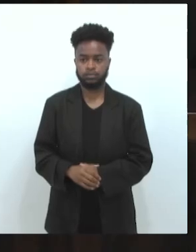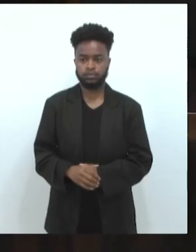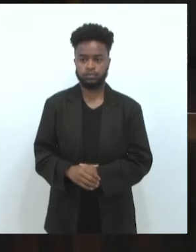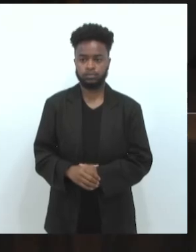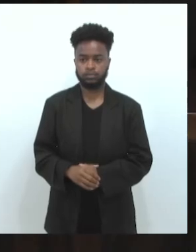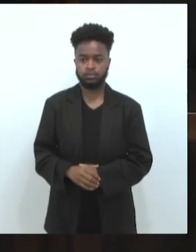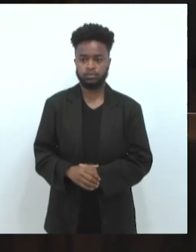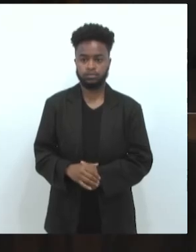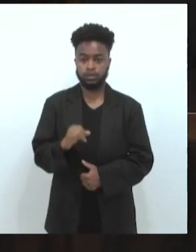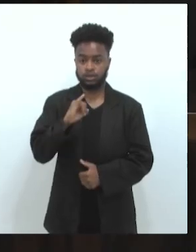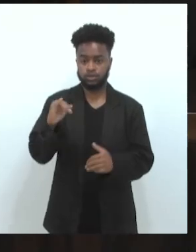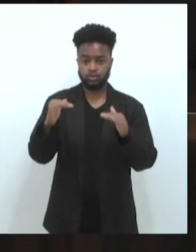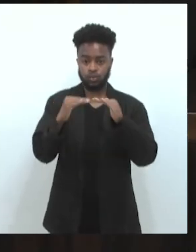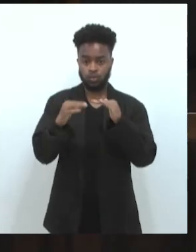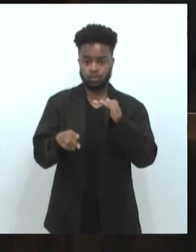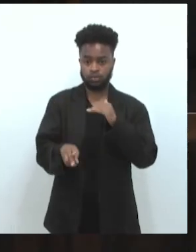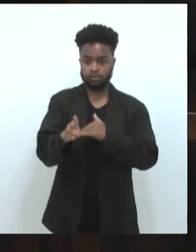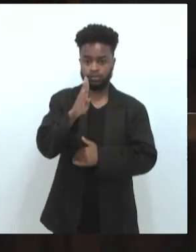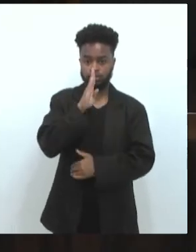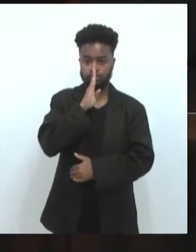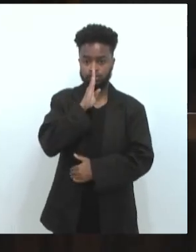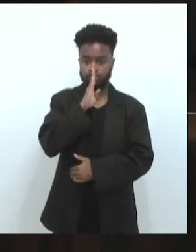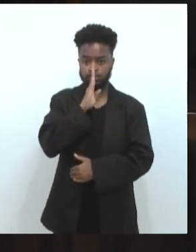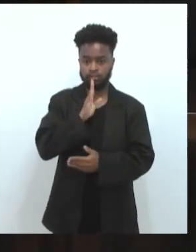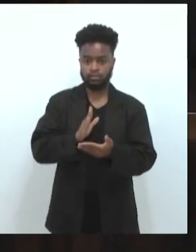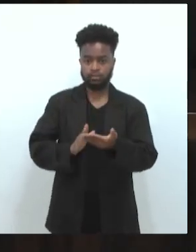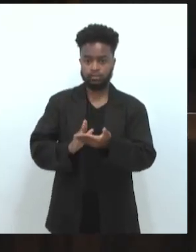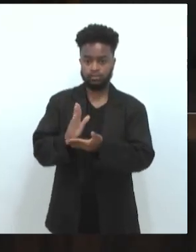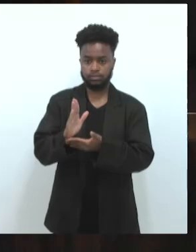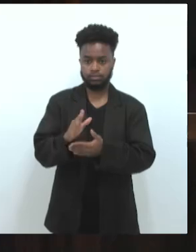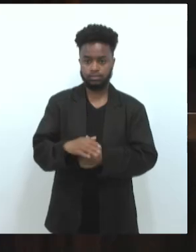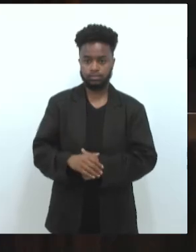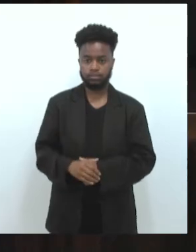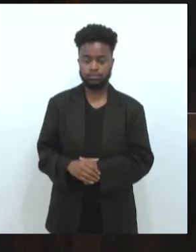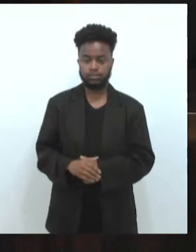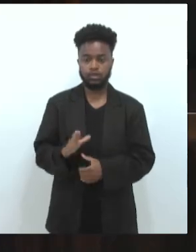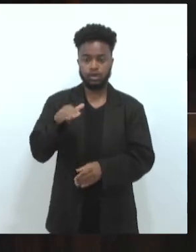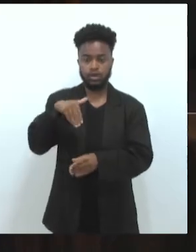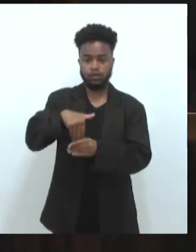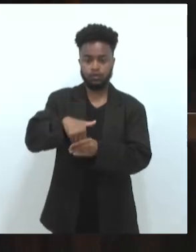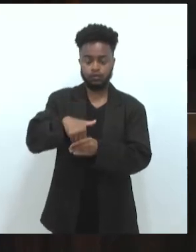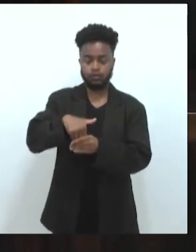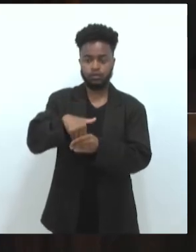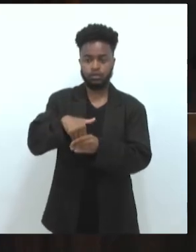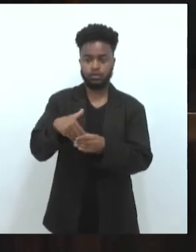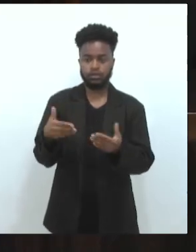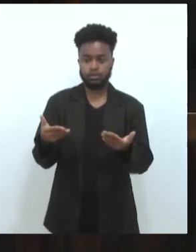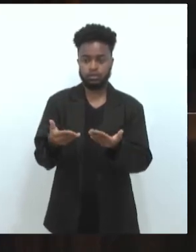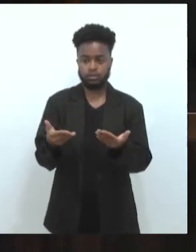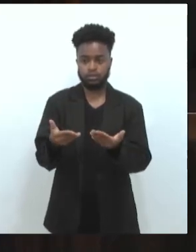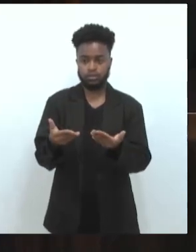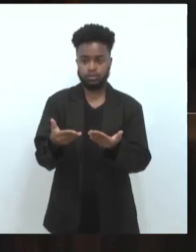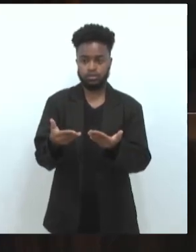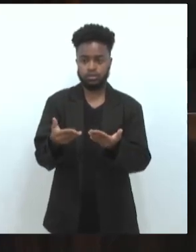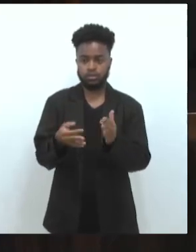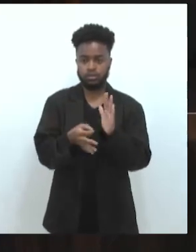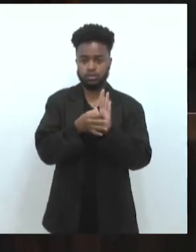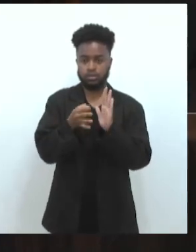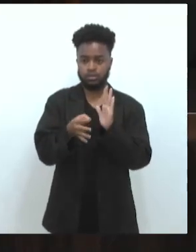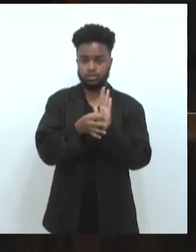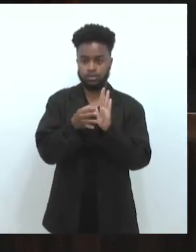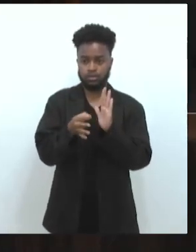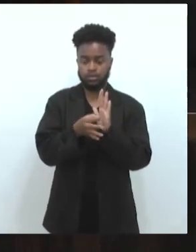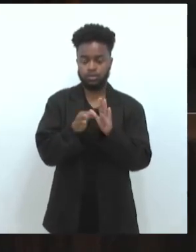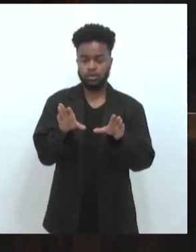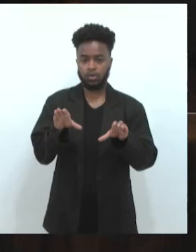Os senhores que concordam, permaneçam como estão. Aprovado. Em votação, o parecer